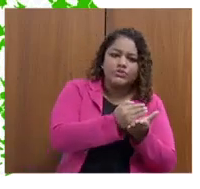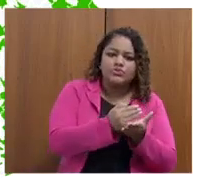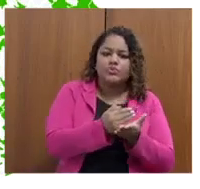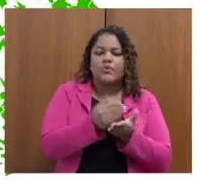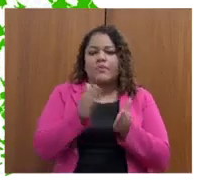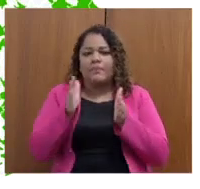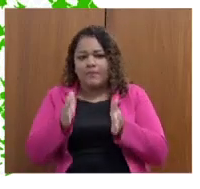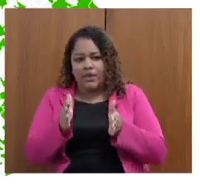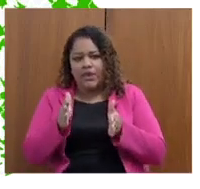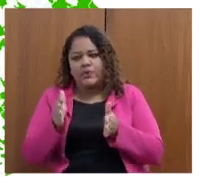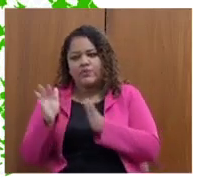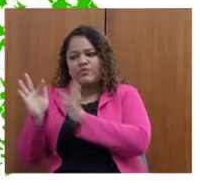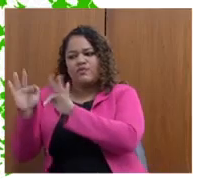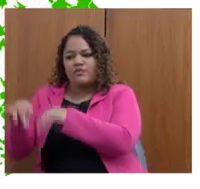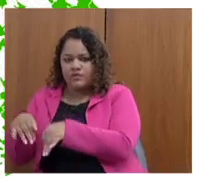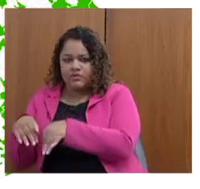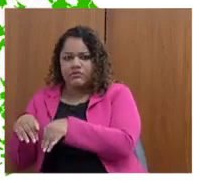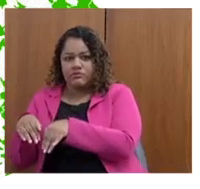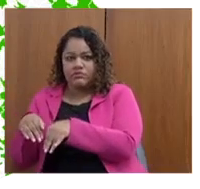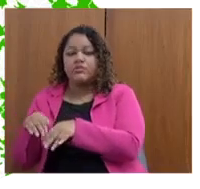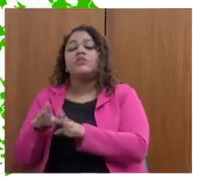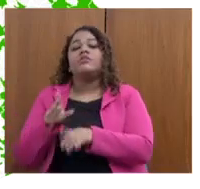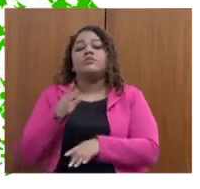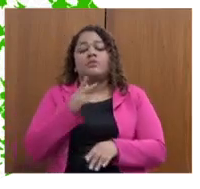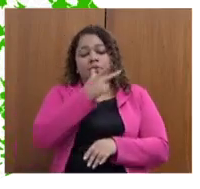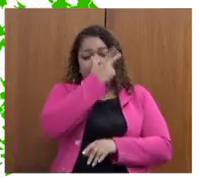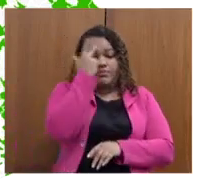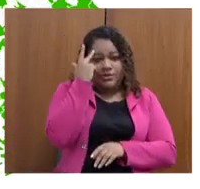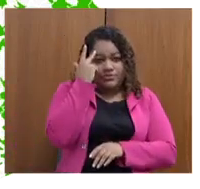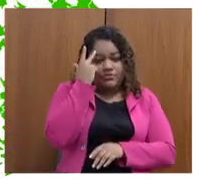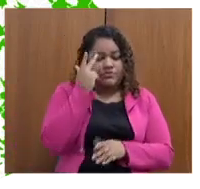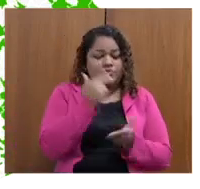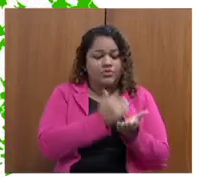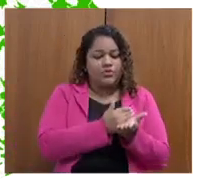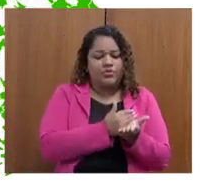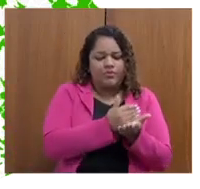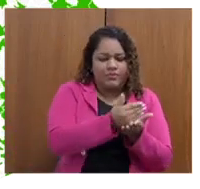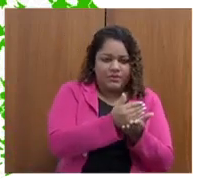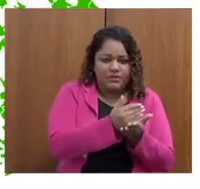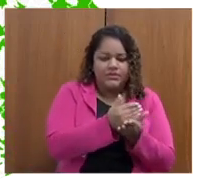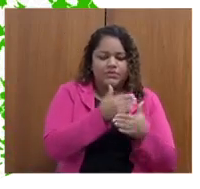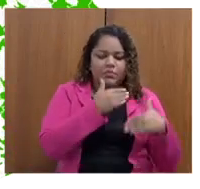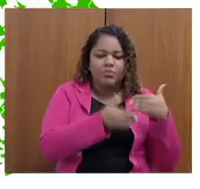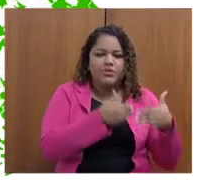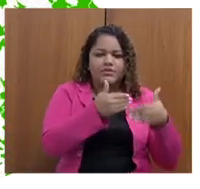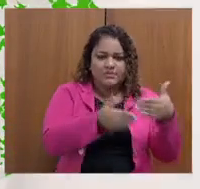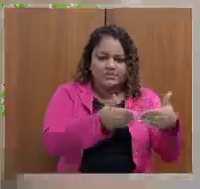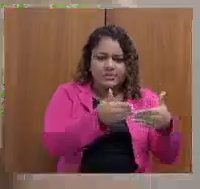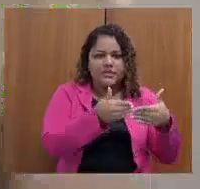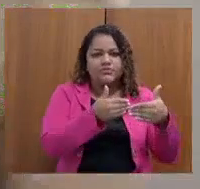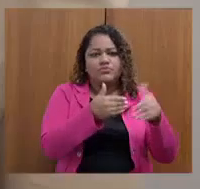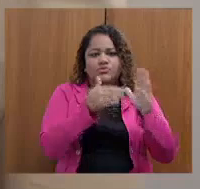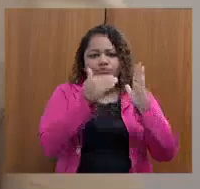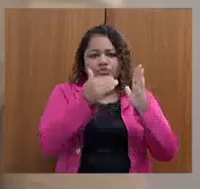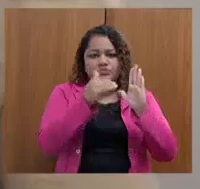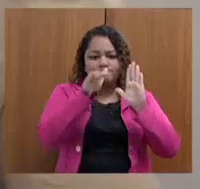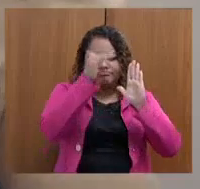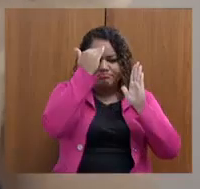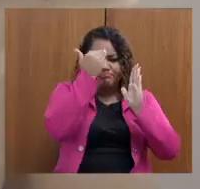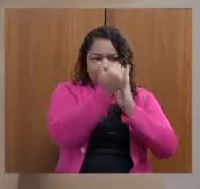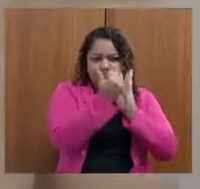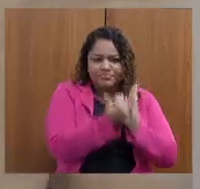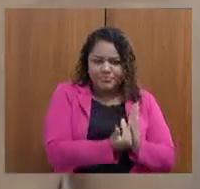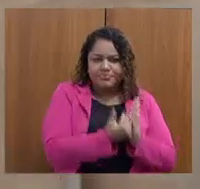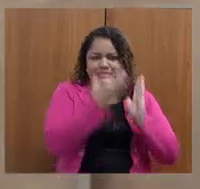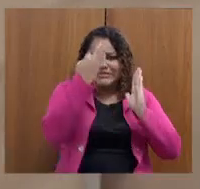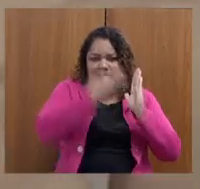a pessoa é começa o processo de regularização fundiária tem o